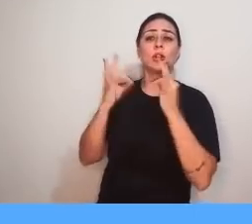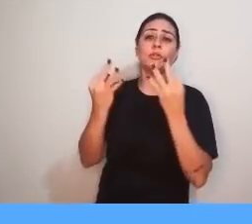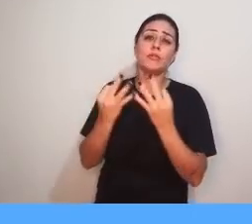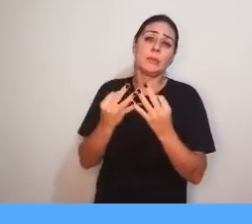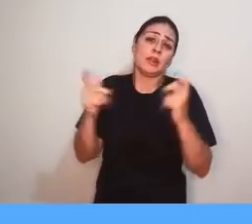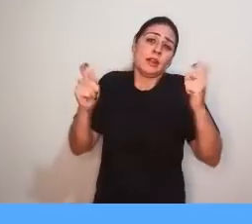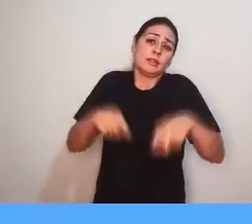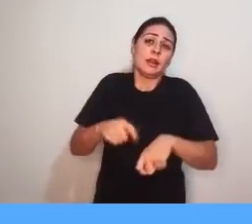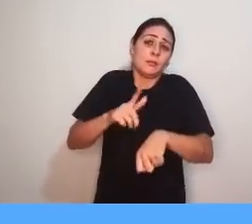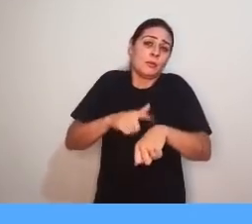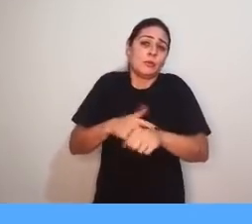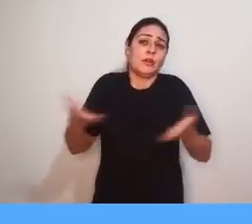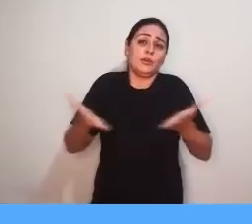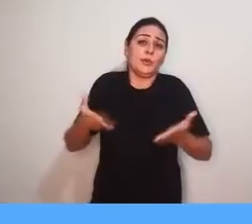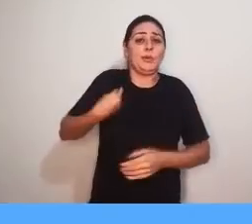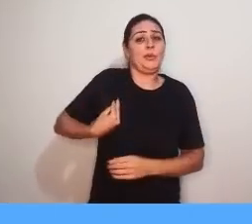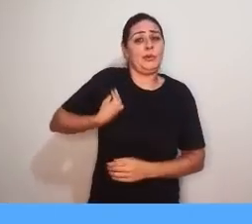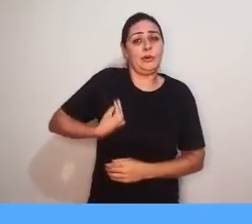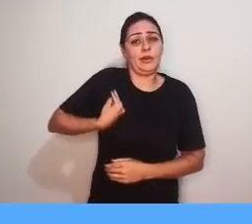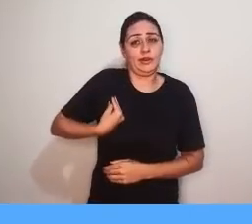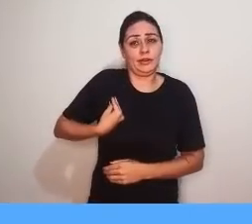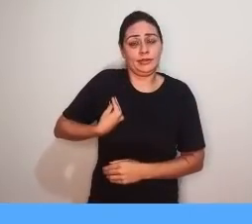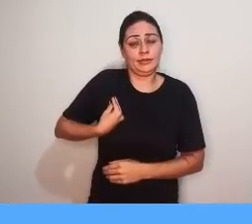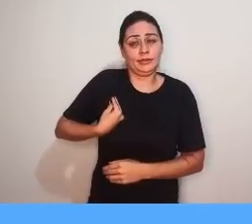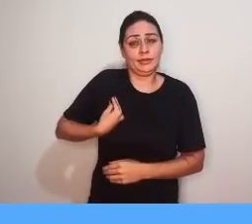estamos vivendo. Tá? Se você não